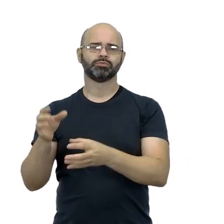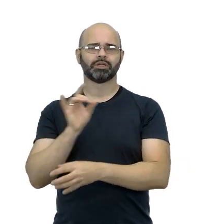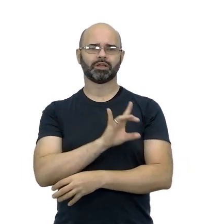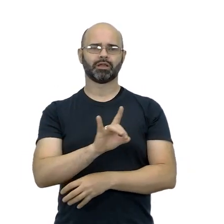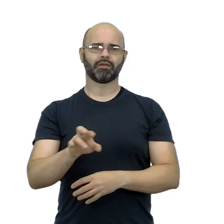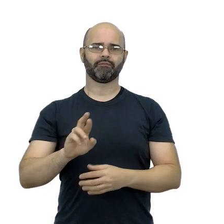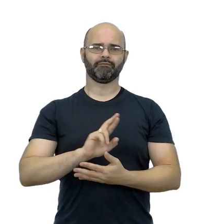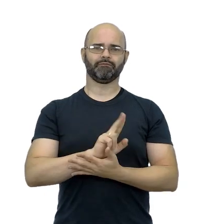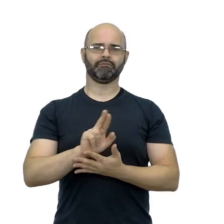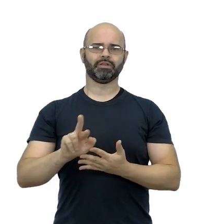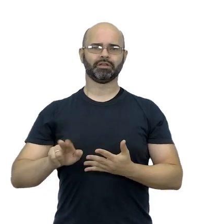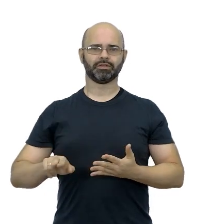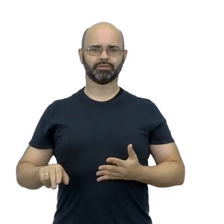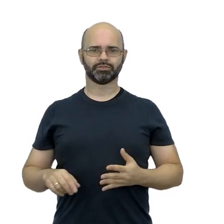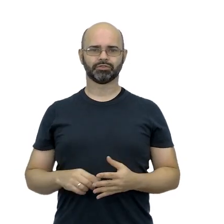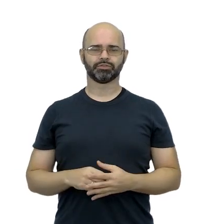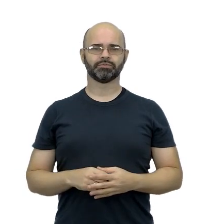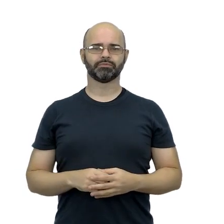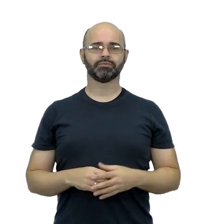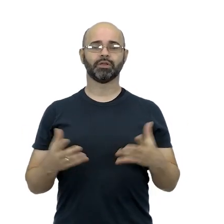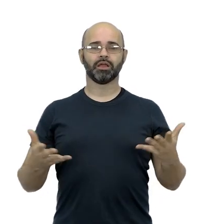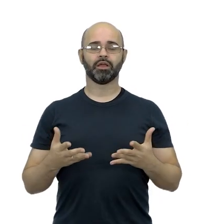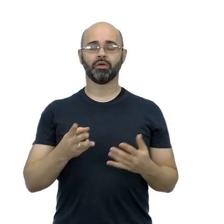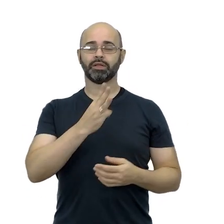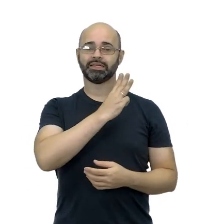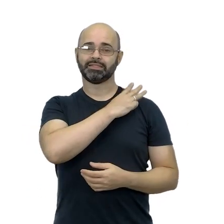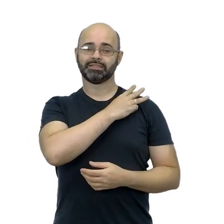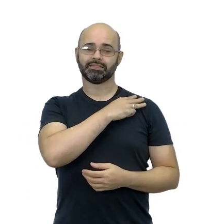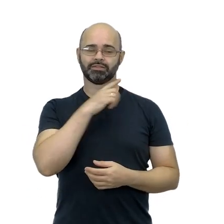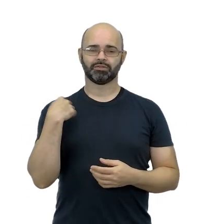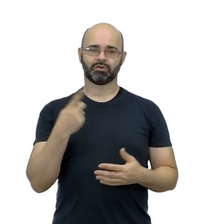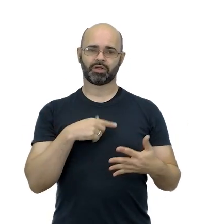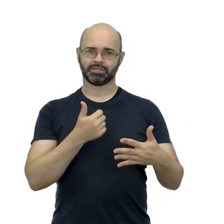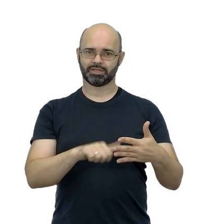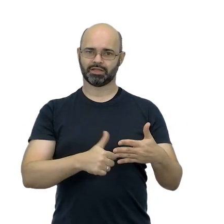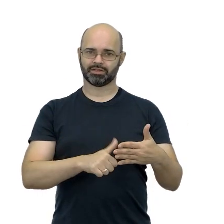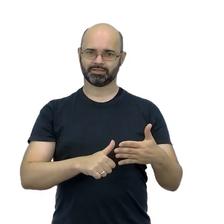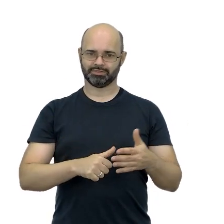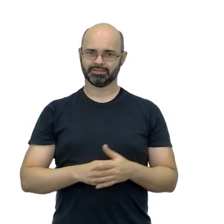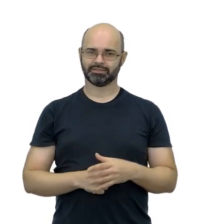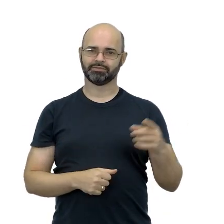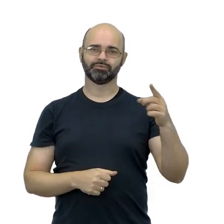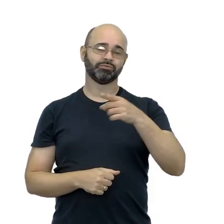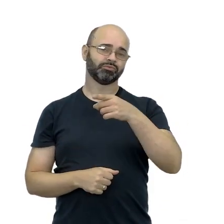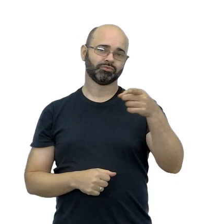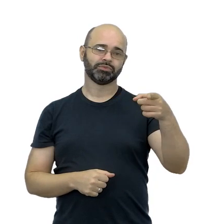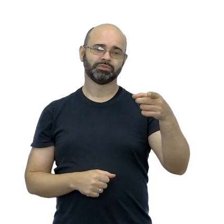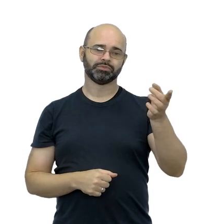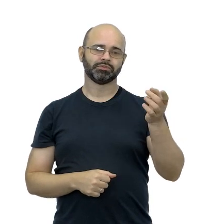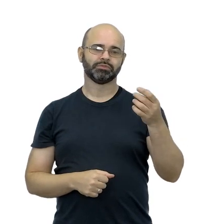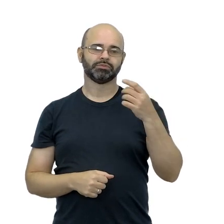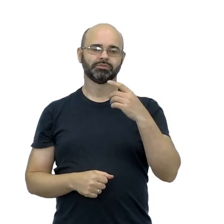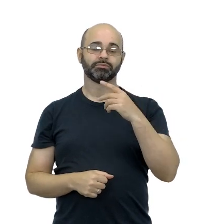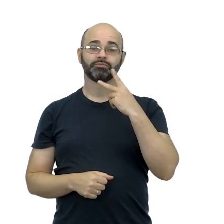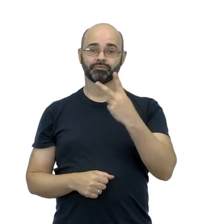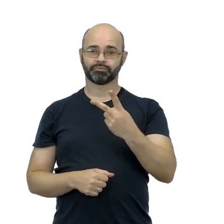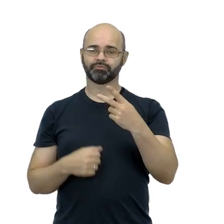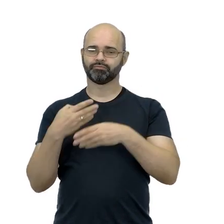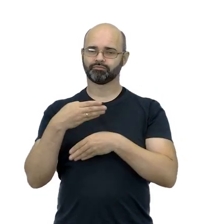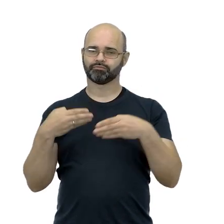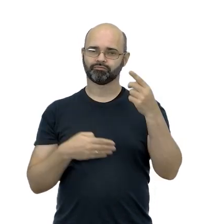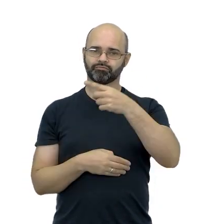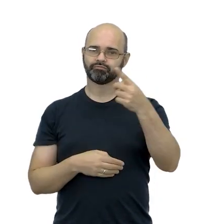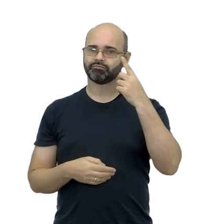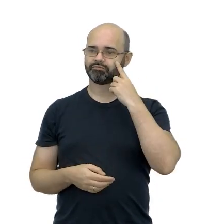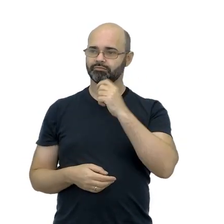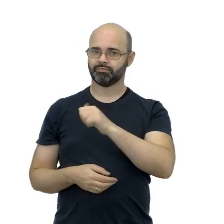Uma questão que a gente vai analisar agora, que é lá do terceiro ano do ensino médio, a gente deixou essa para vocês aí, os 2 PPTs, para vocês analisarem com o que